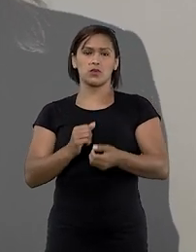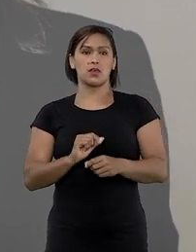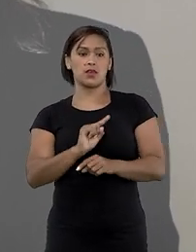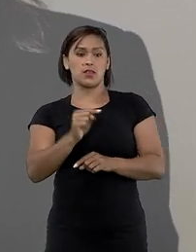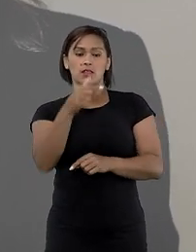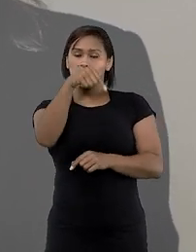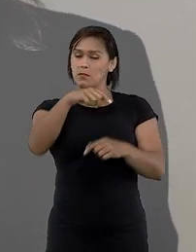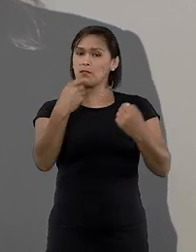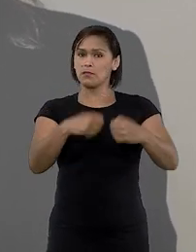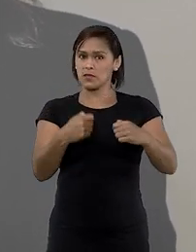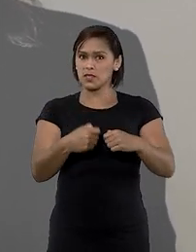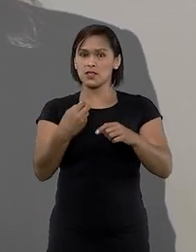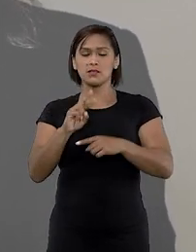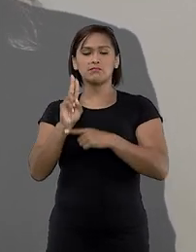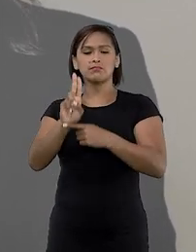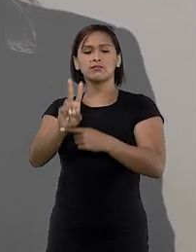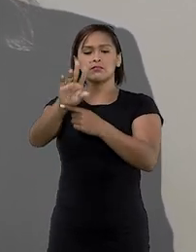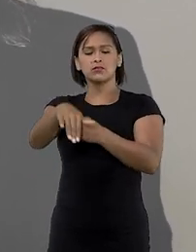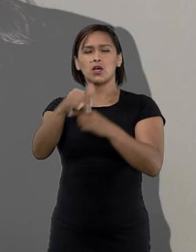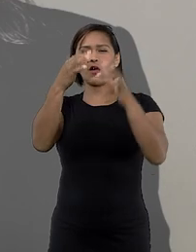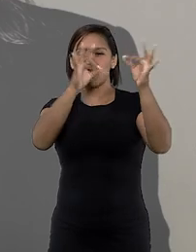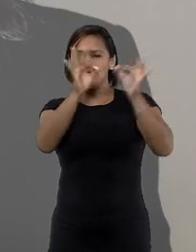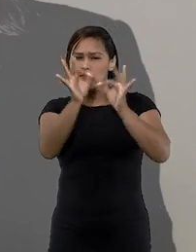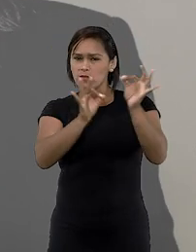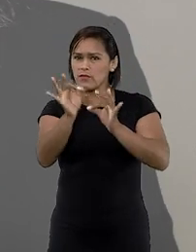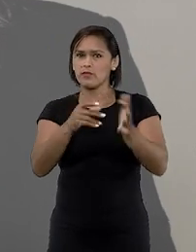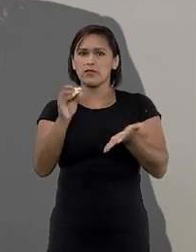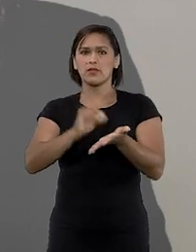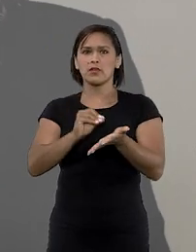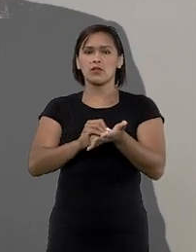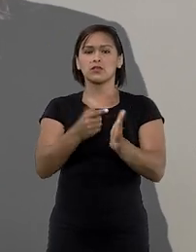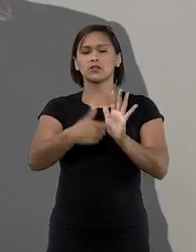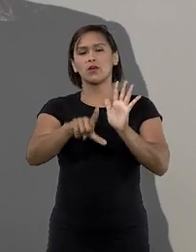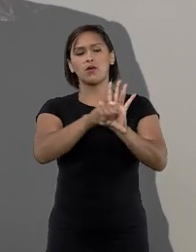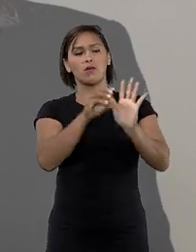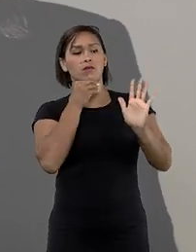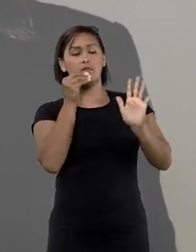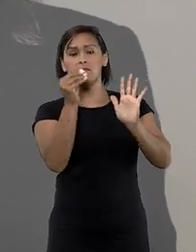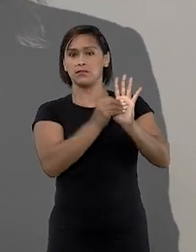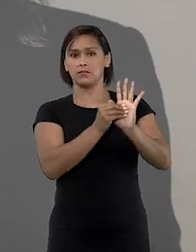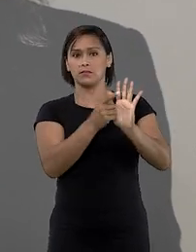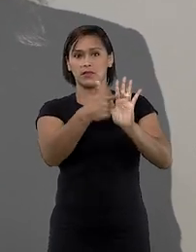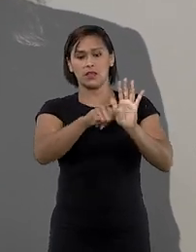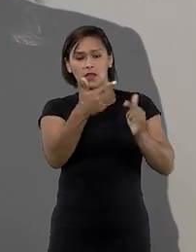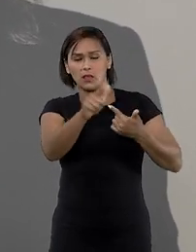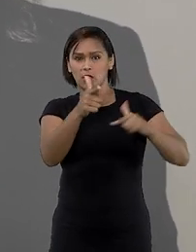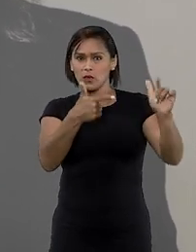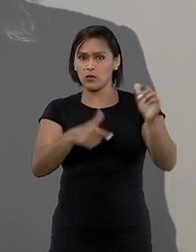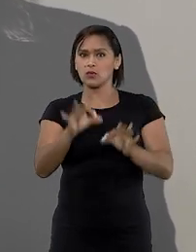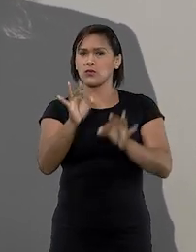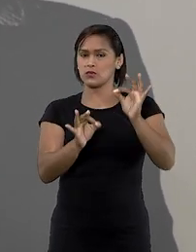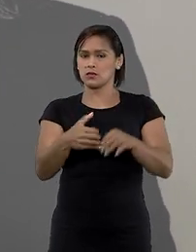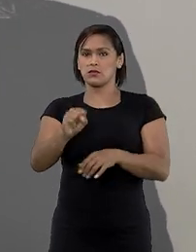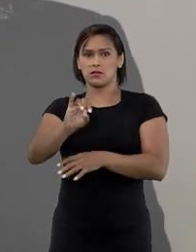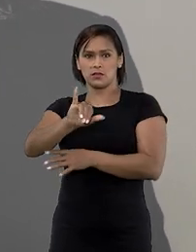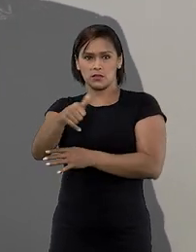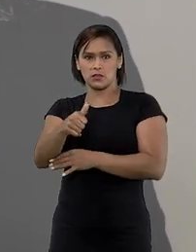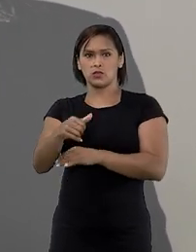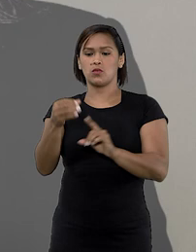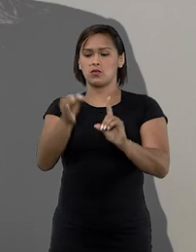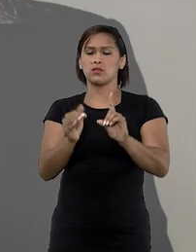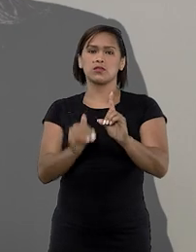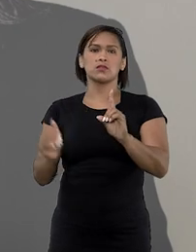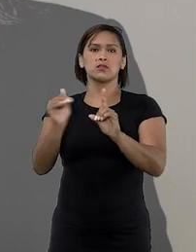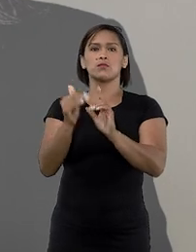sendo necessária a demonstração de alguma arbitrariedade ou ilegalidade. E em outro julgamento no STJ, o